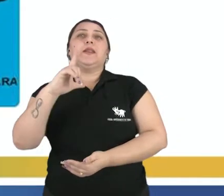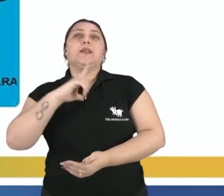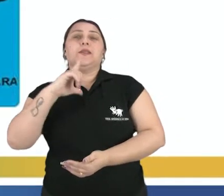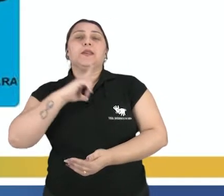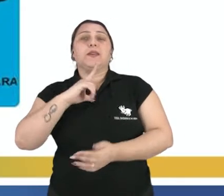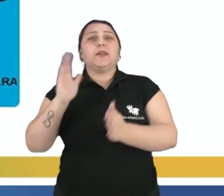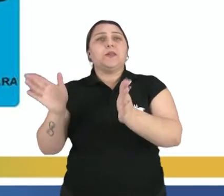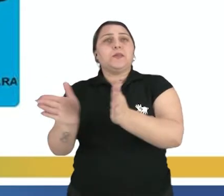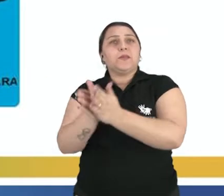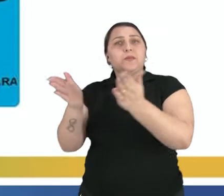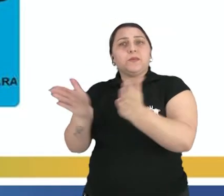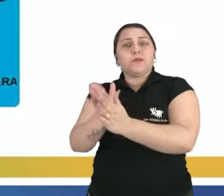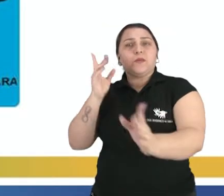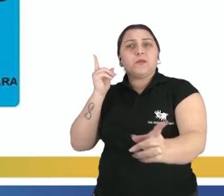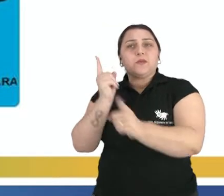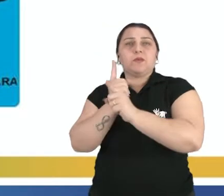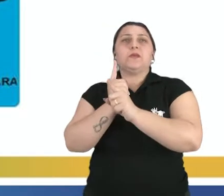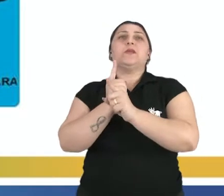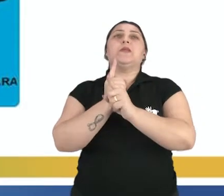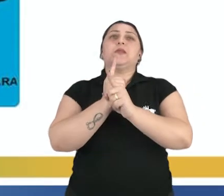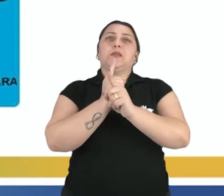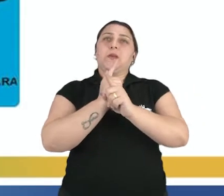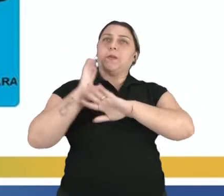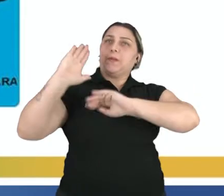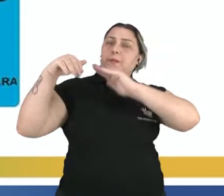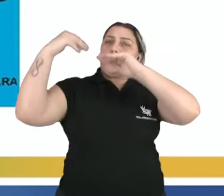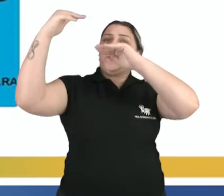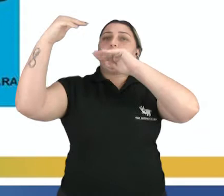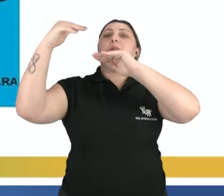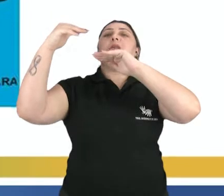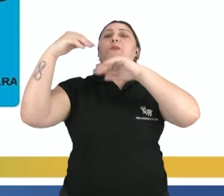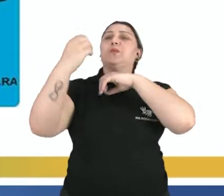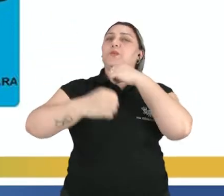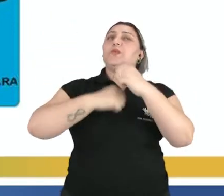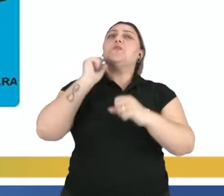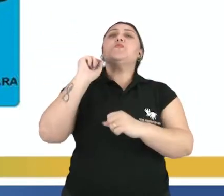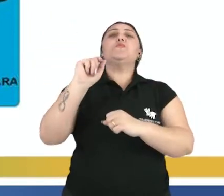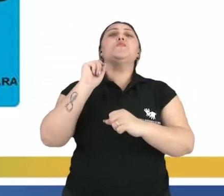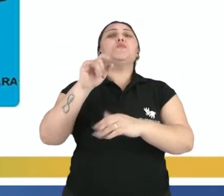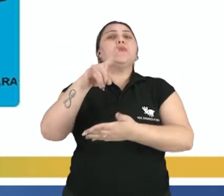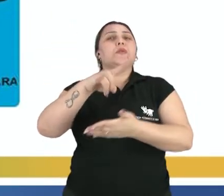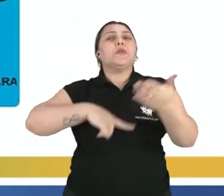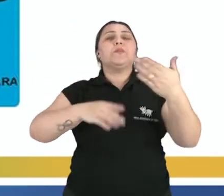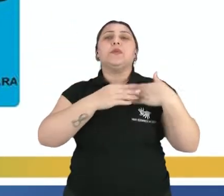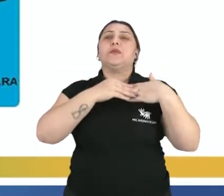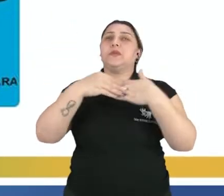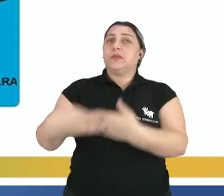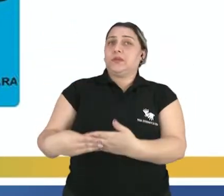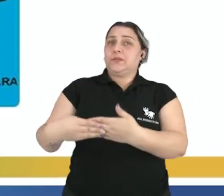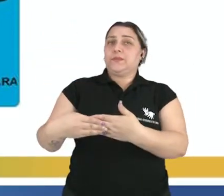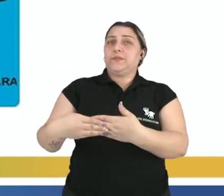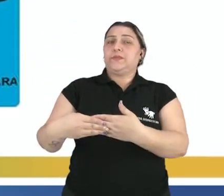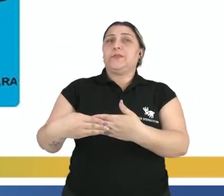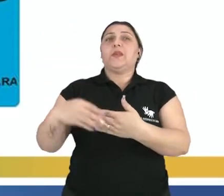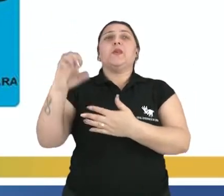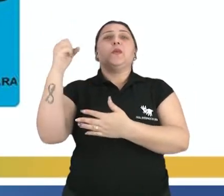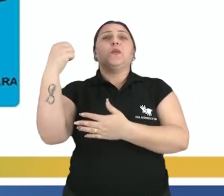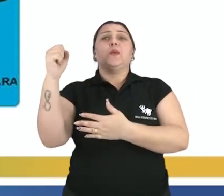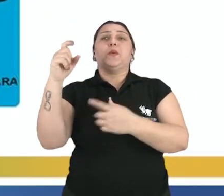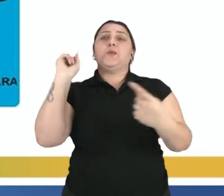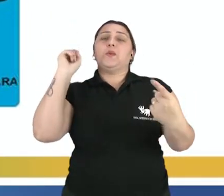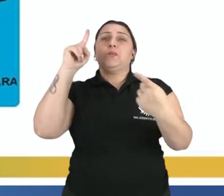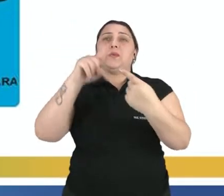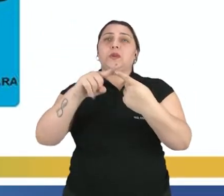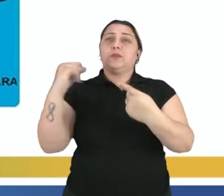de pobreza, foi encontrado aí a meta de desenvolvimento do milênio. O que esse documento traz? Ele traz aí 8